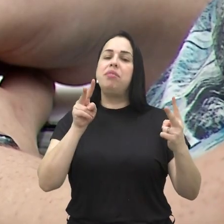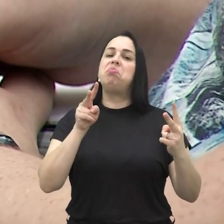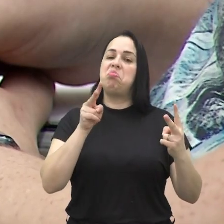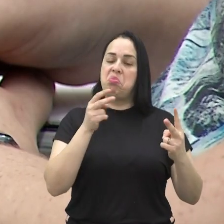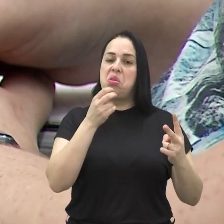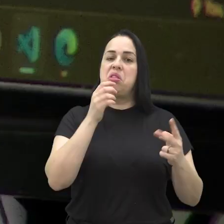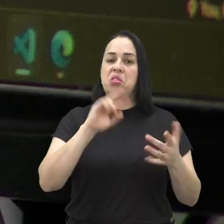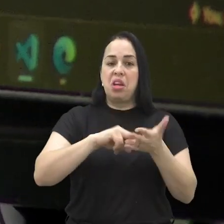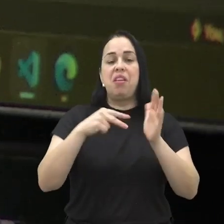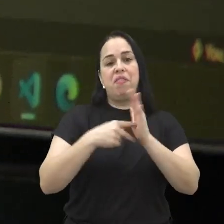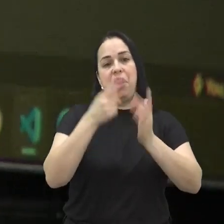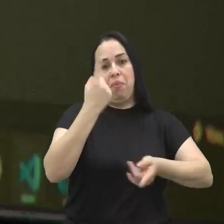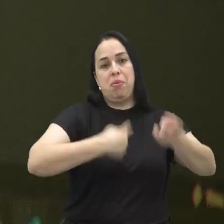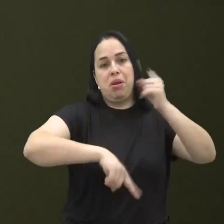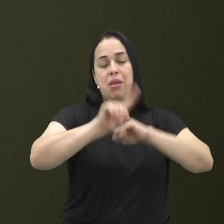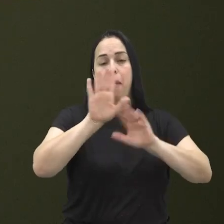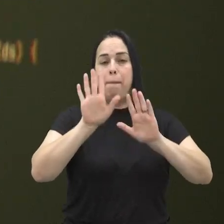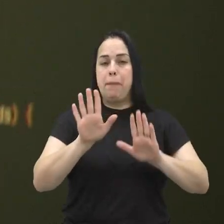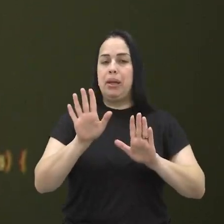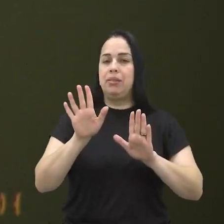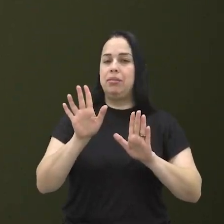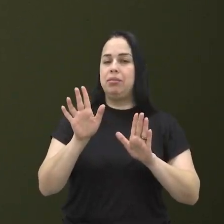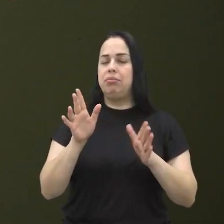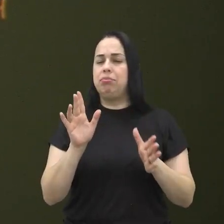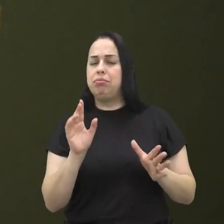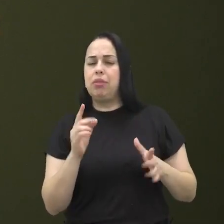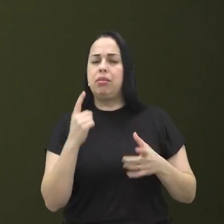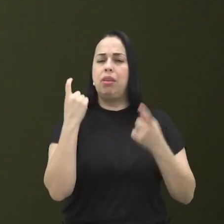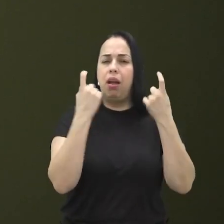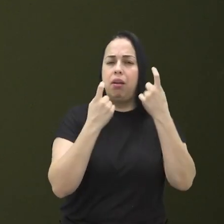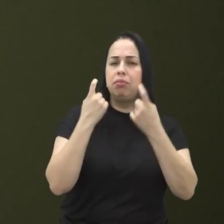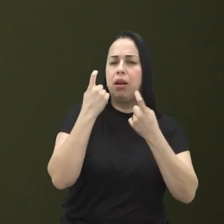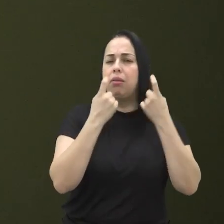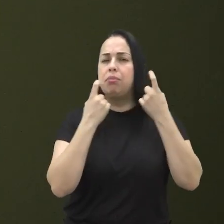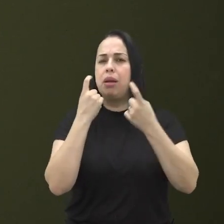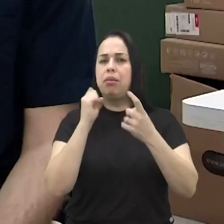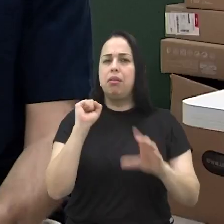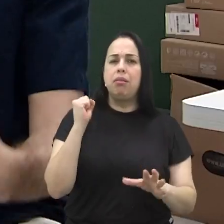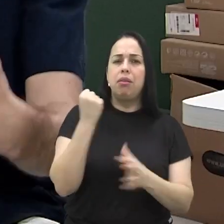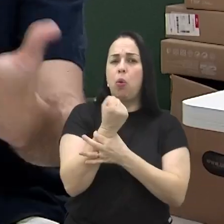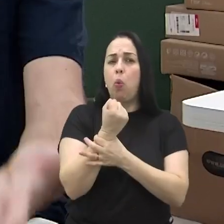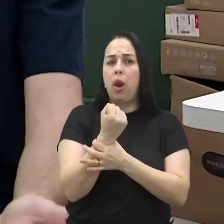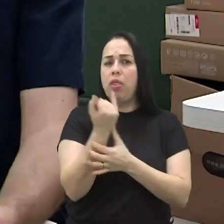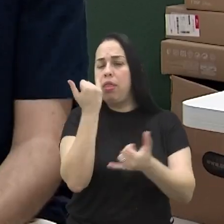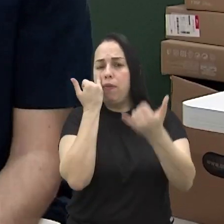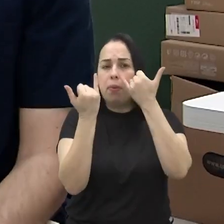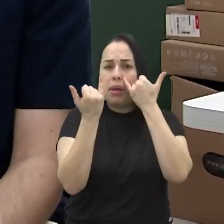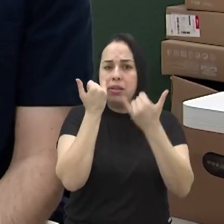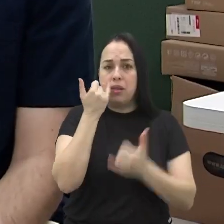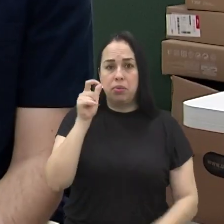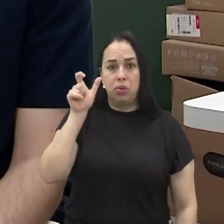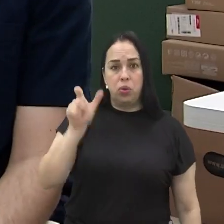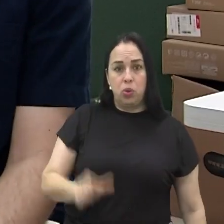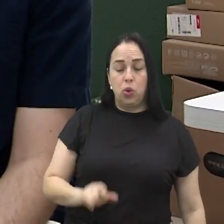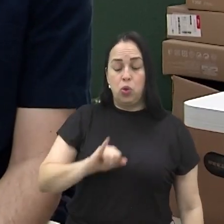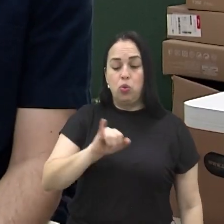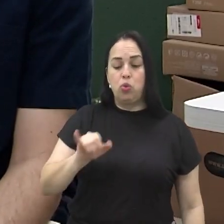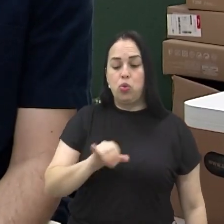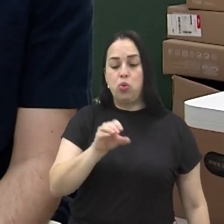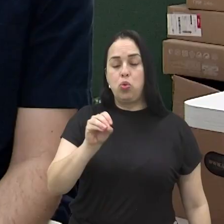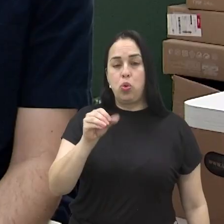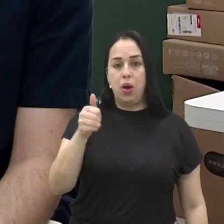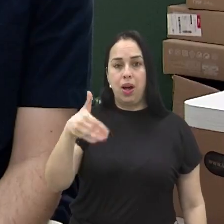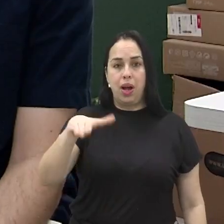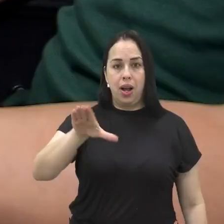representa um avanço, mas também levanta preocupações sobre segurança digital. Segundo João, especialista na área